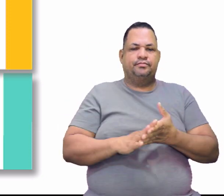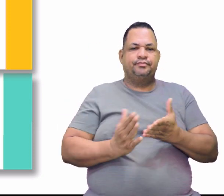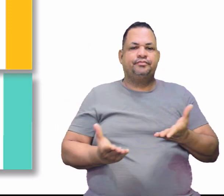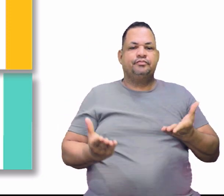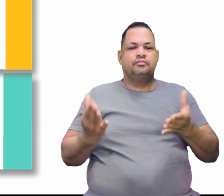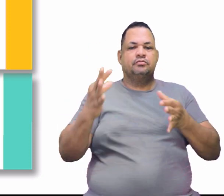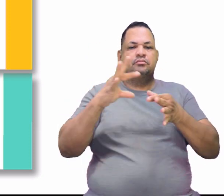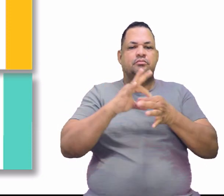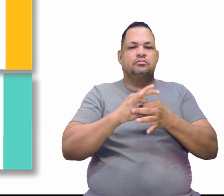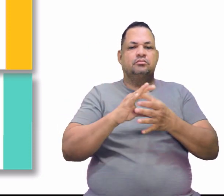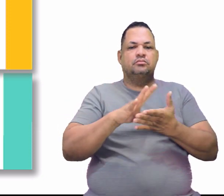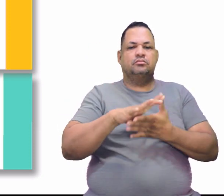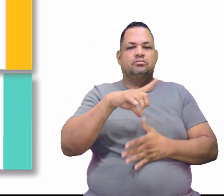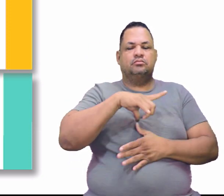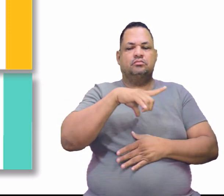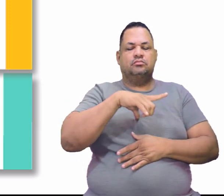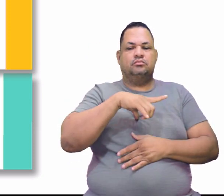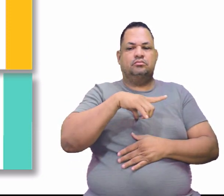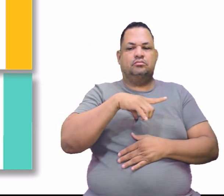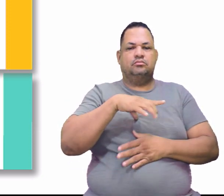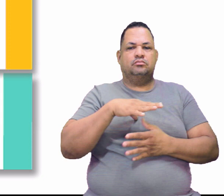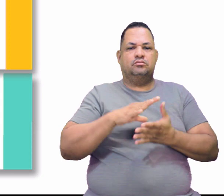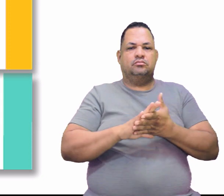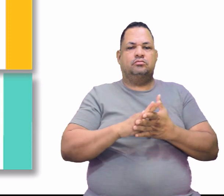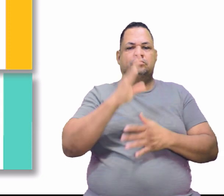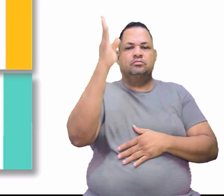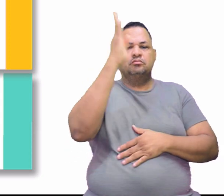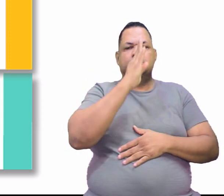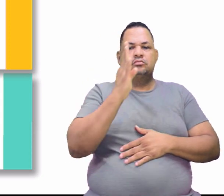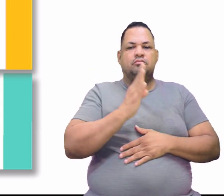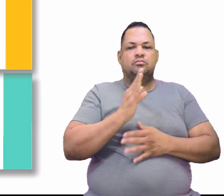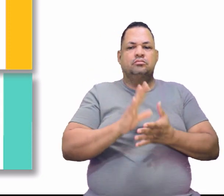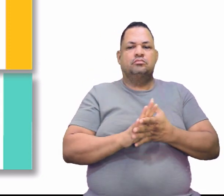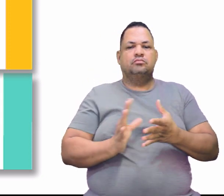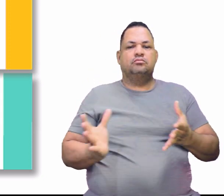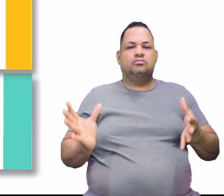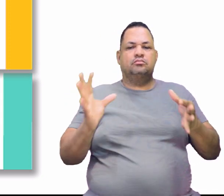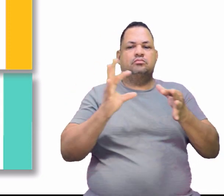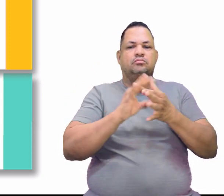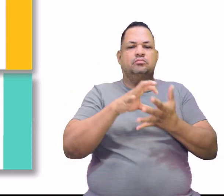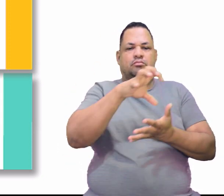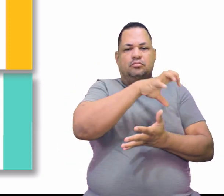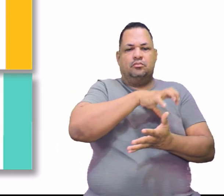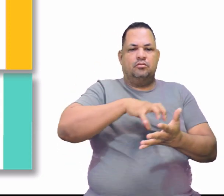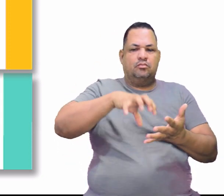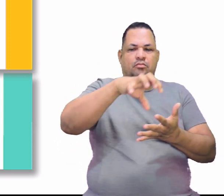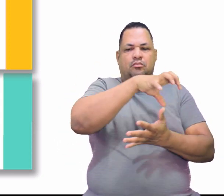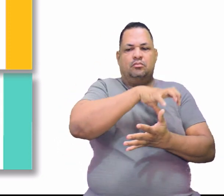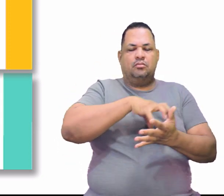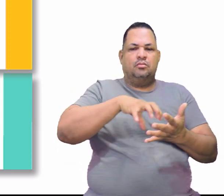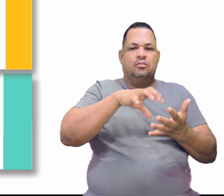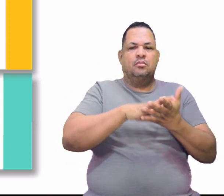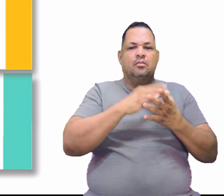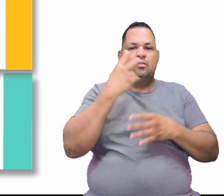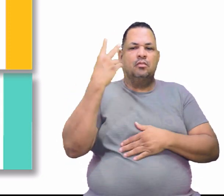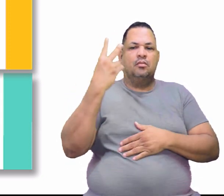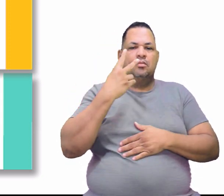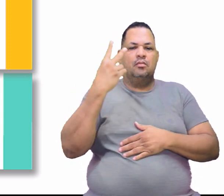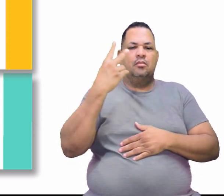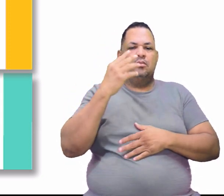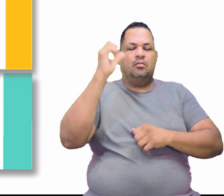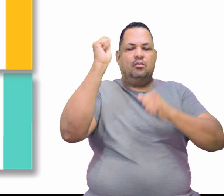desse contexto, veremos aqui o Brasil no contexto da segunda Revolução